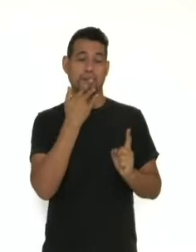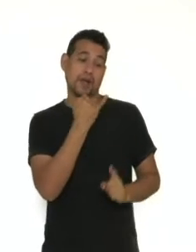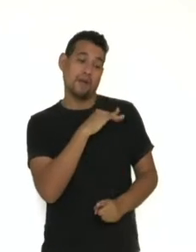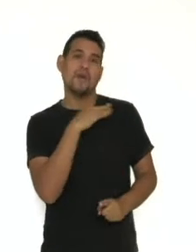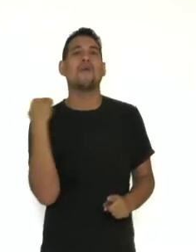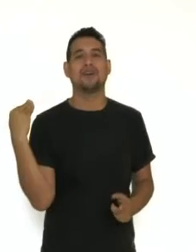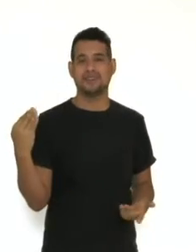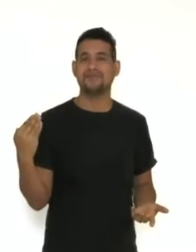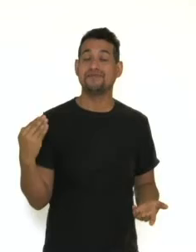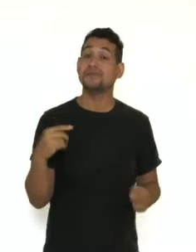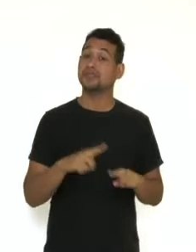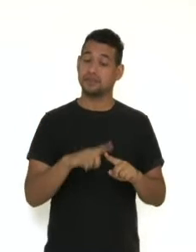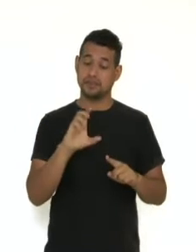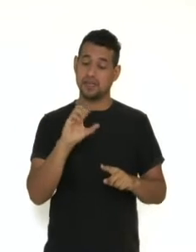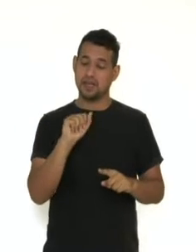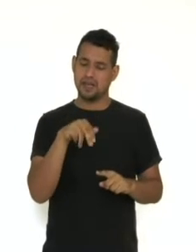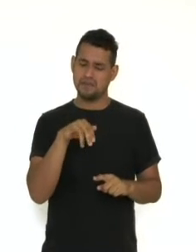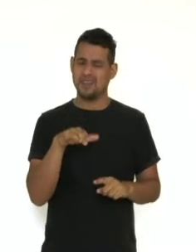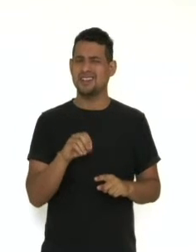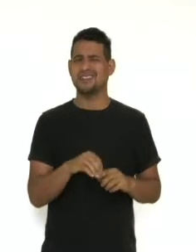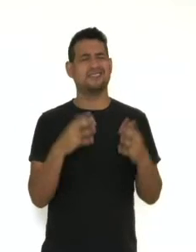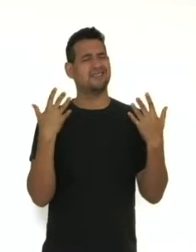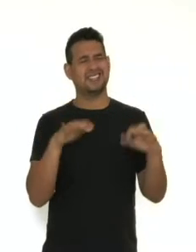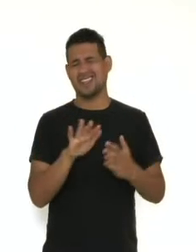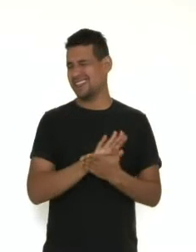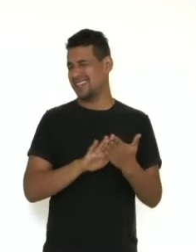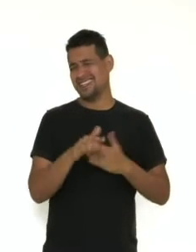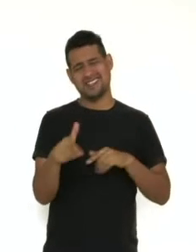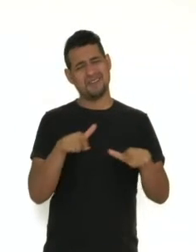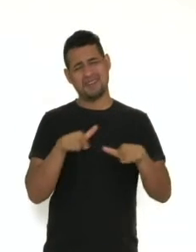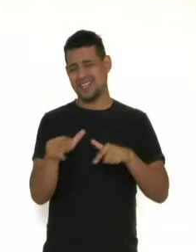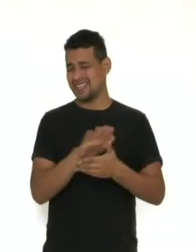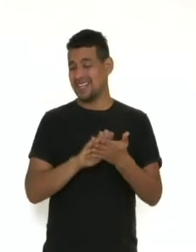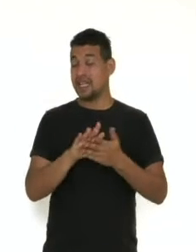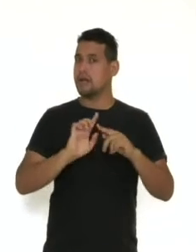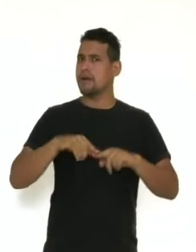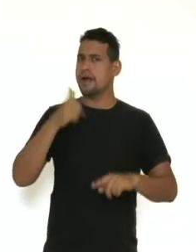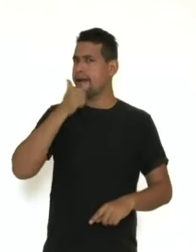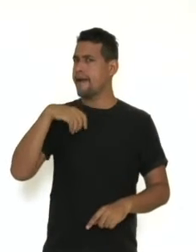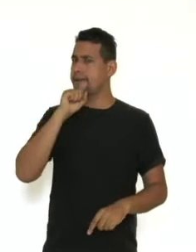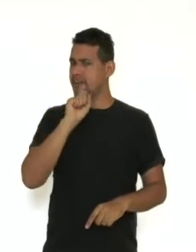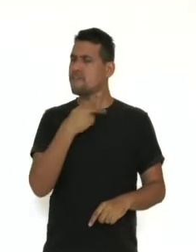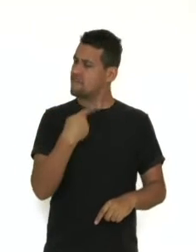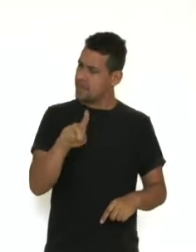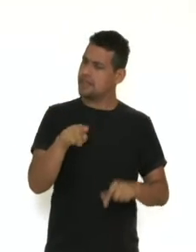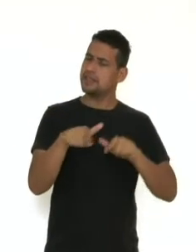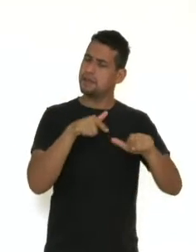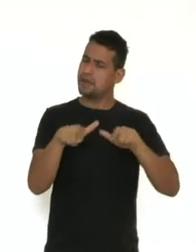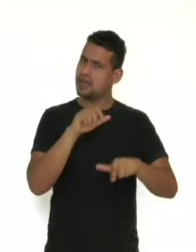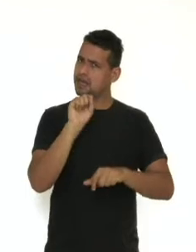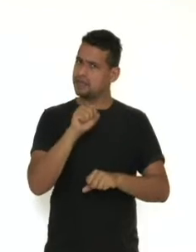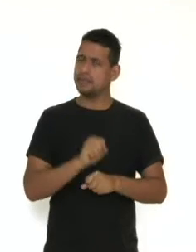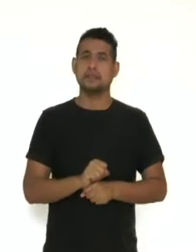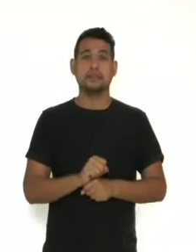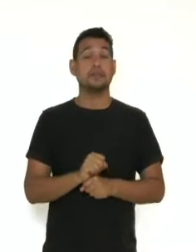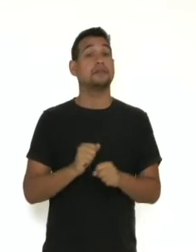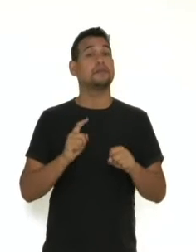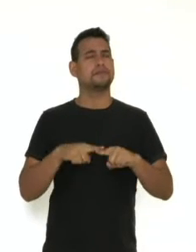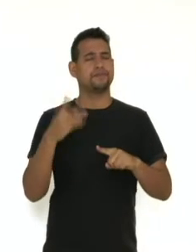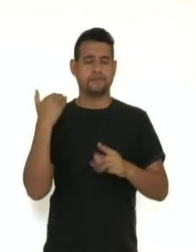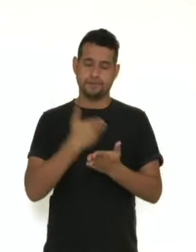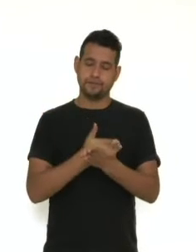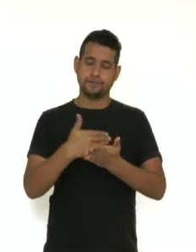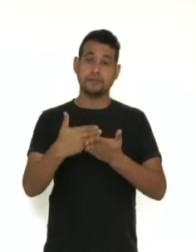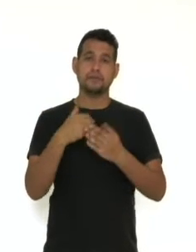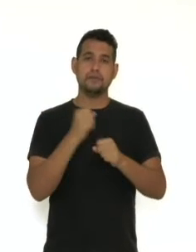morreu. E Camilo preferiu não ser nada, até que a mãe lhe arranjou um emprego. Então, veja, no